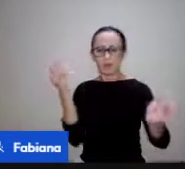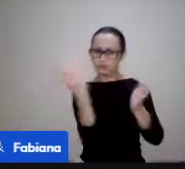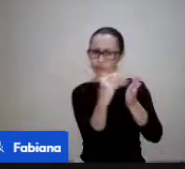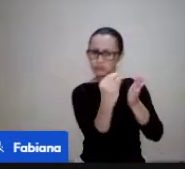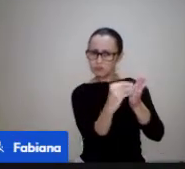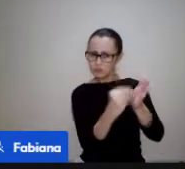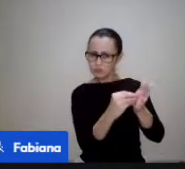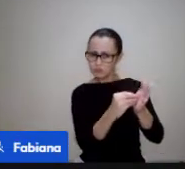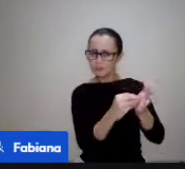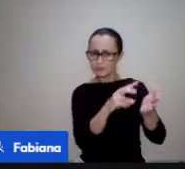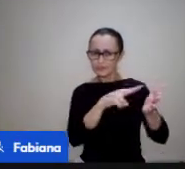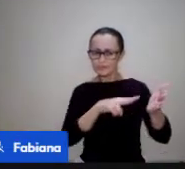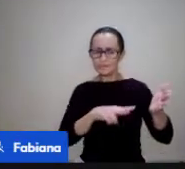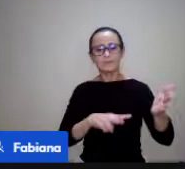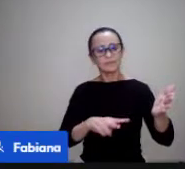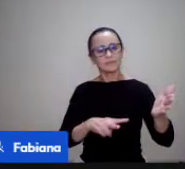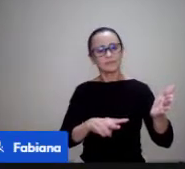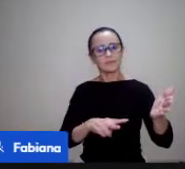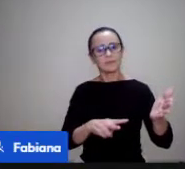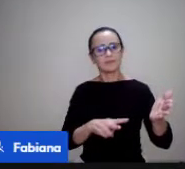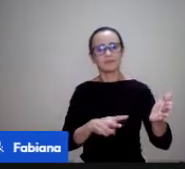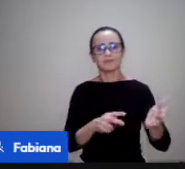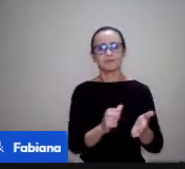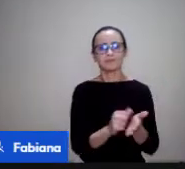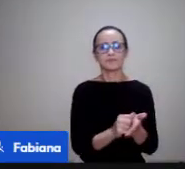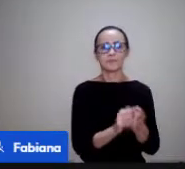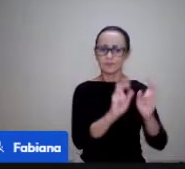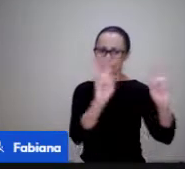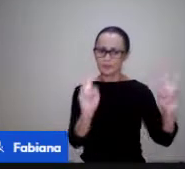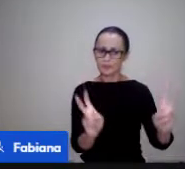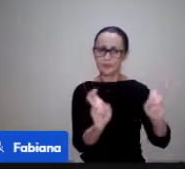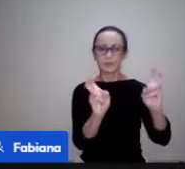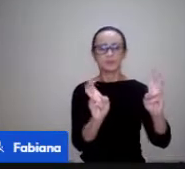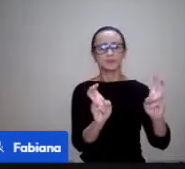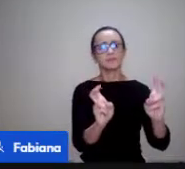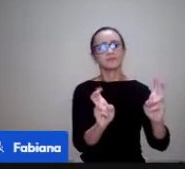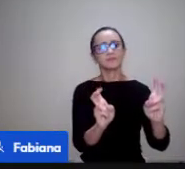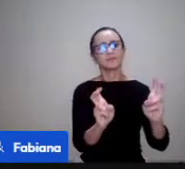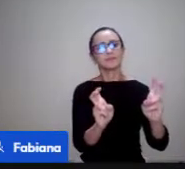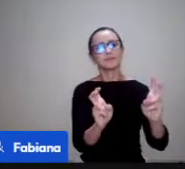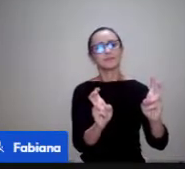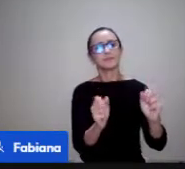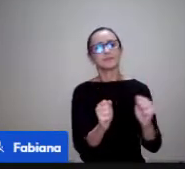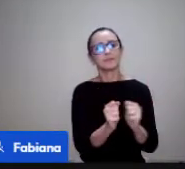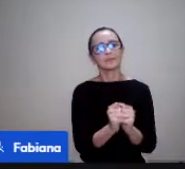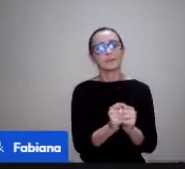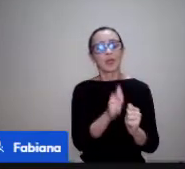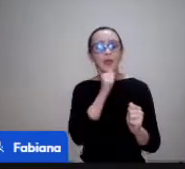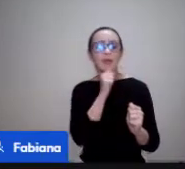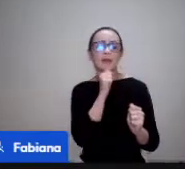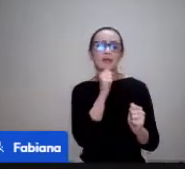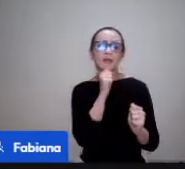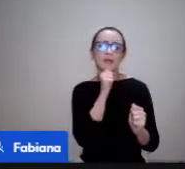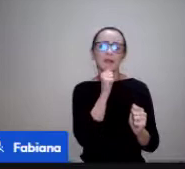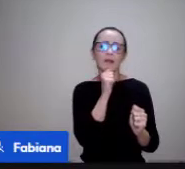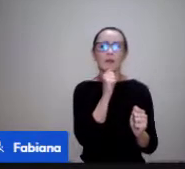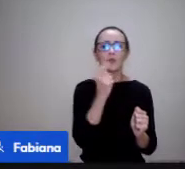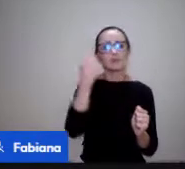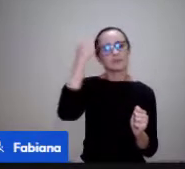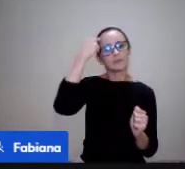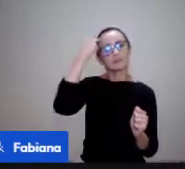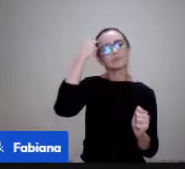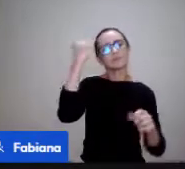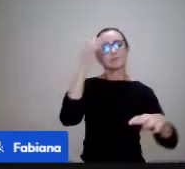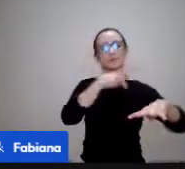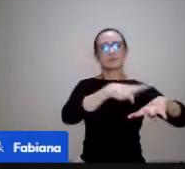como proposta, pode passar, por favor? Dialoga ainda com essa ideia da